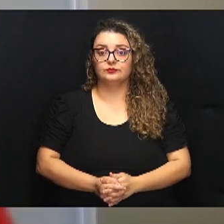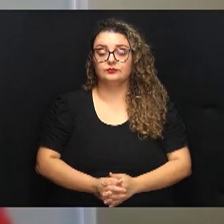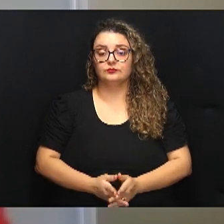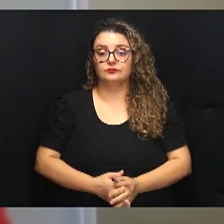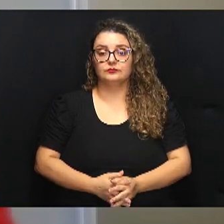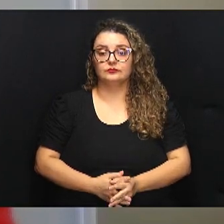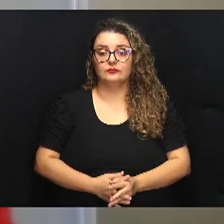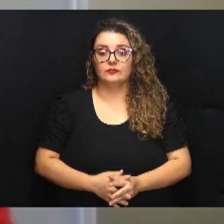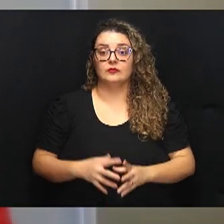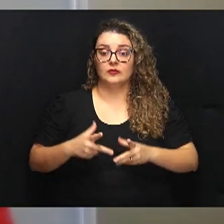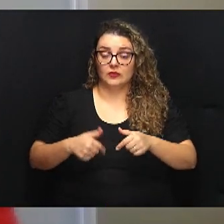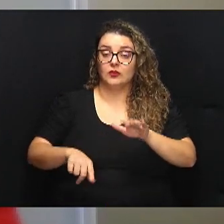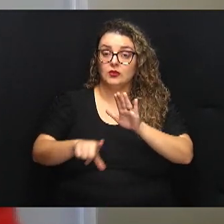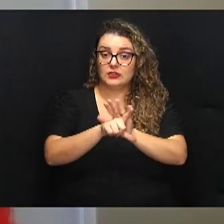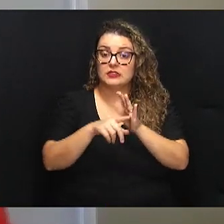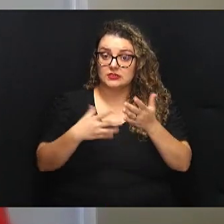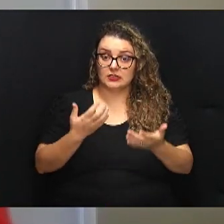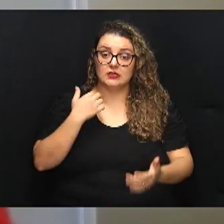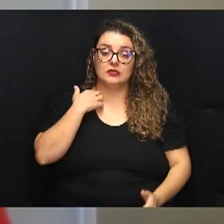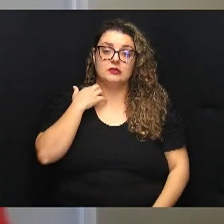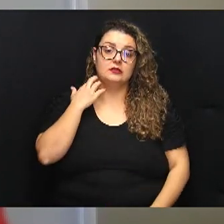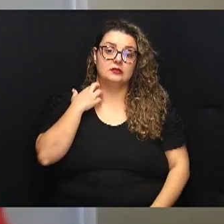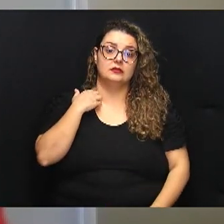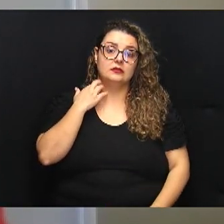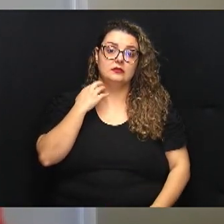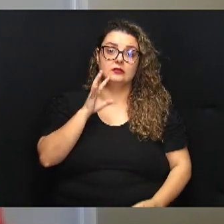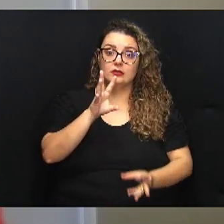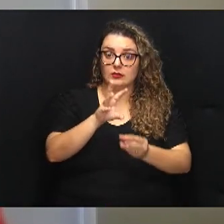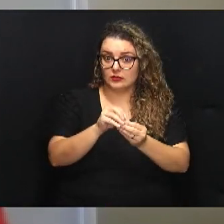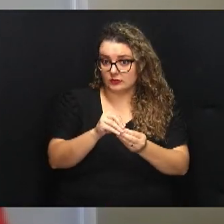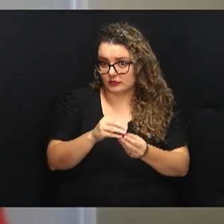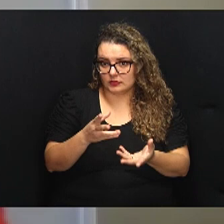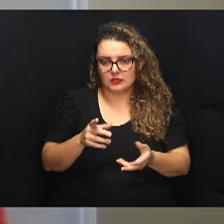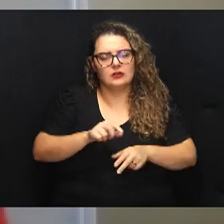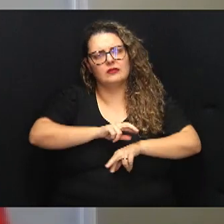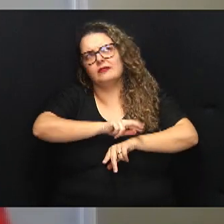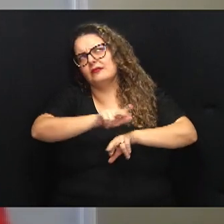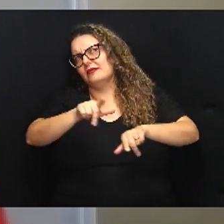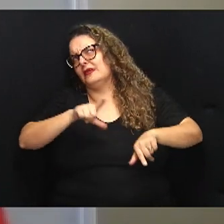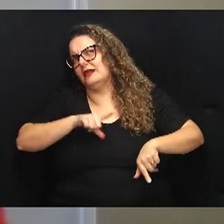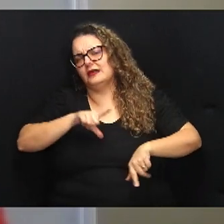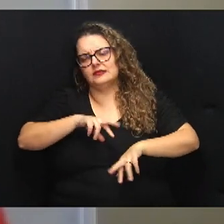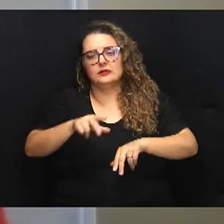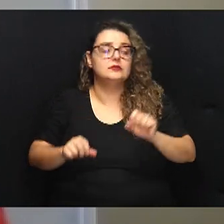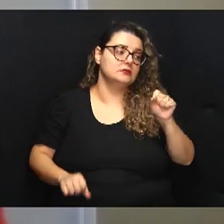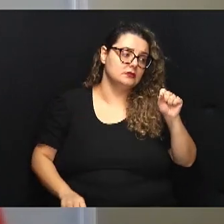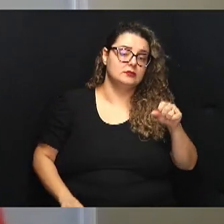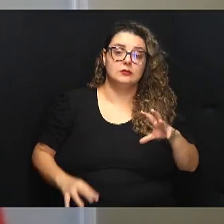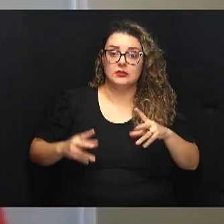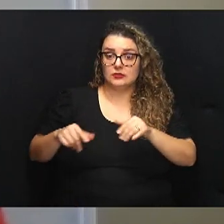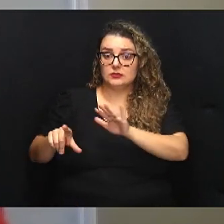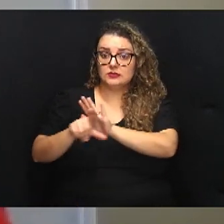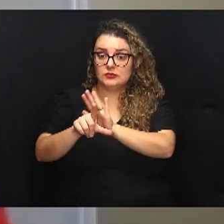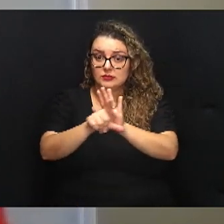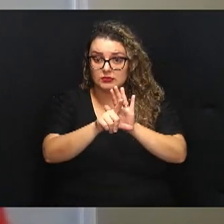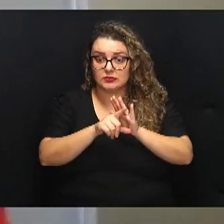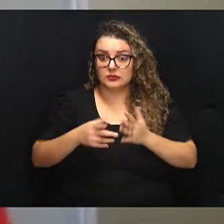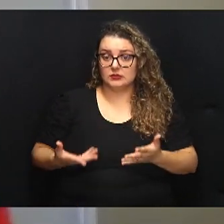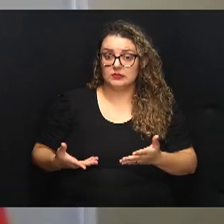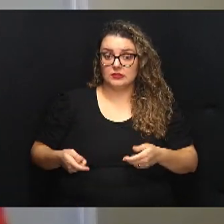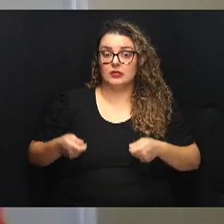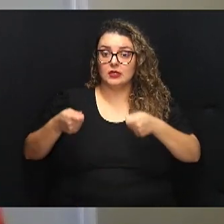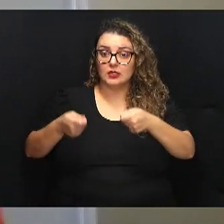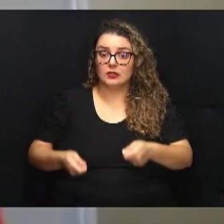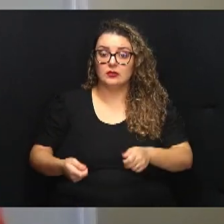Toda essa legislação, que eu resumi muito brevemente, existem muito mais, mas toda essa legislação estabelece